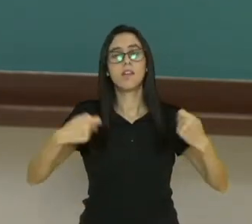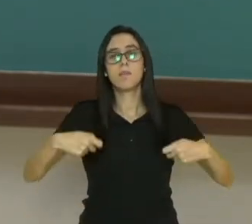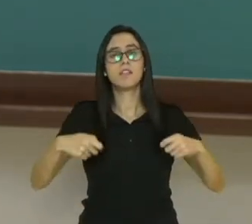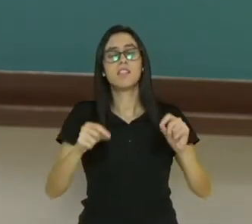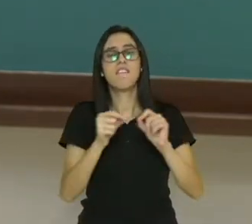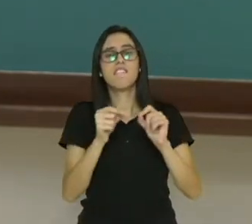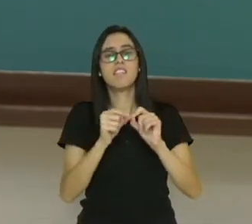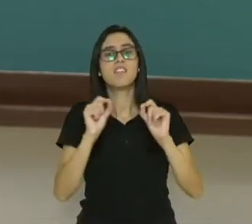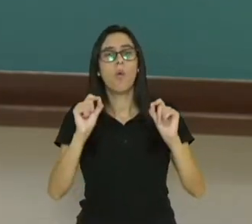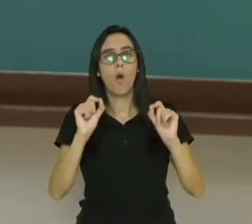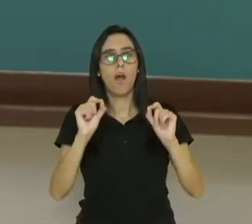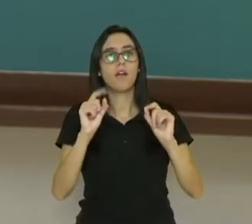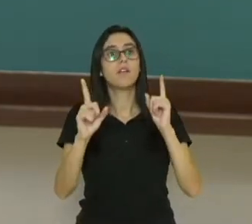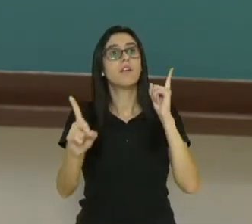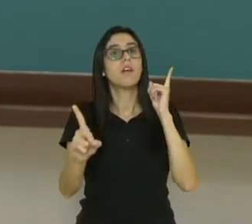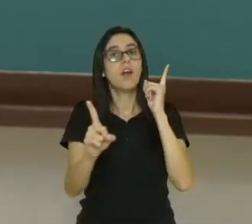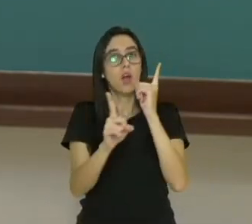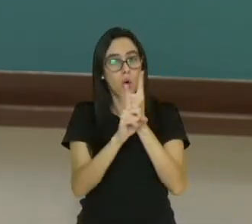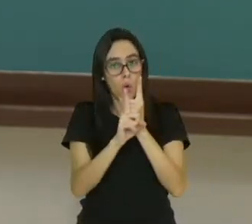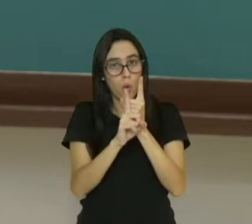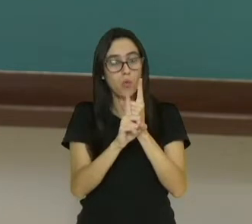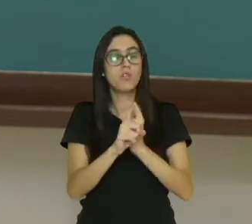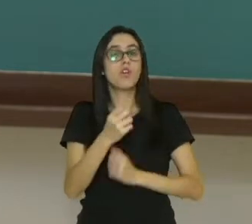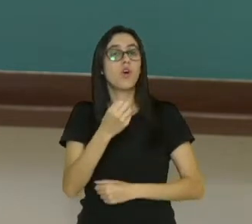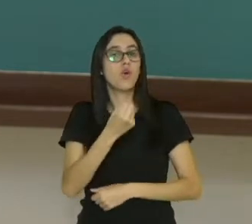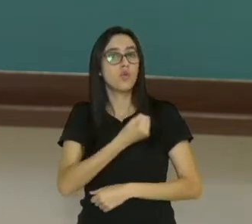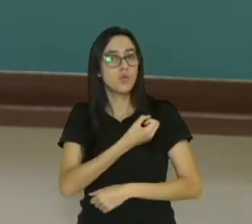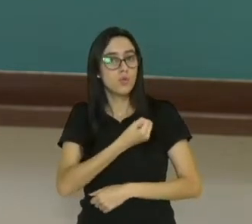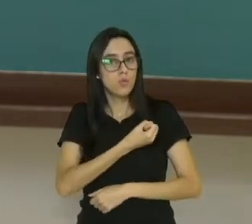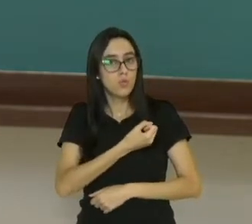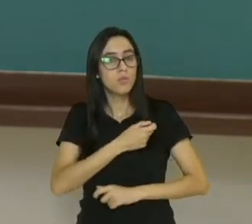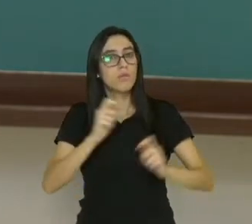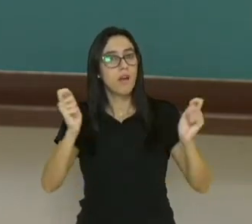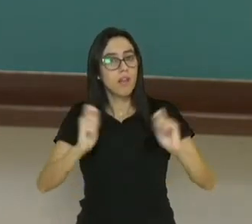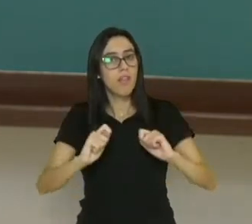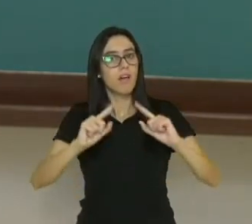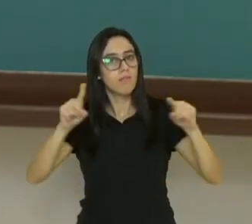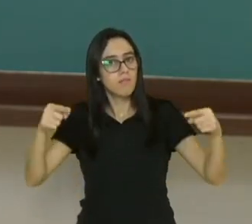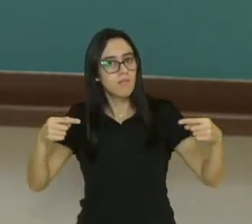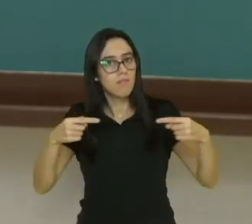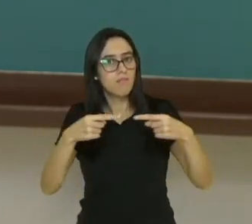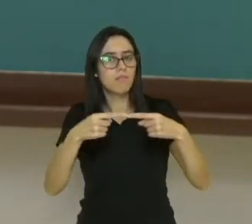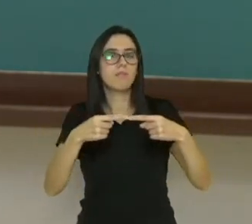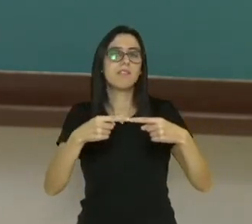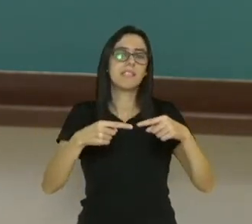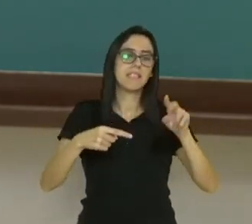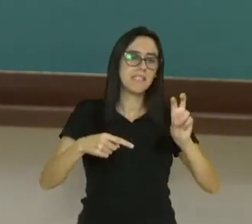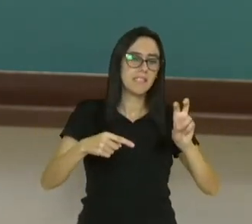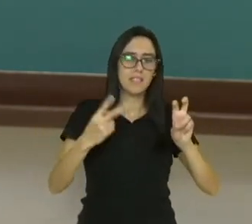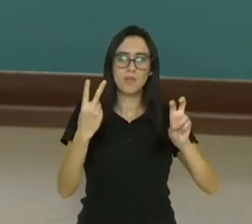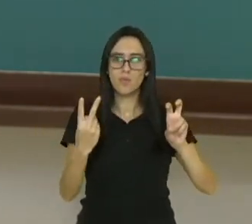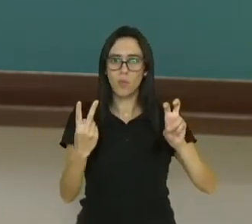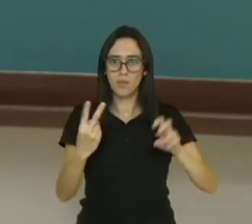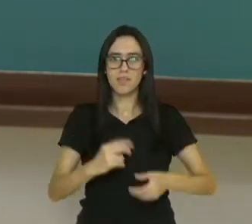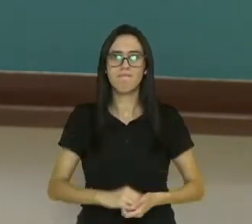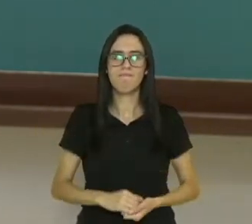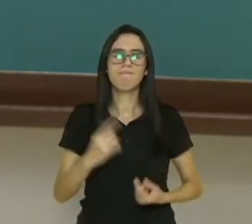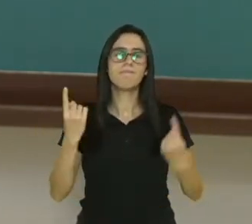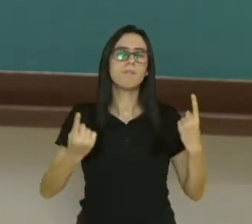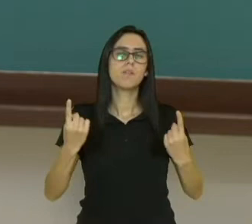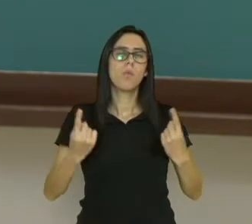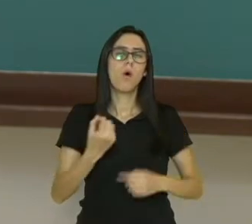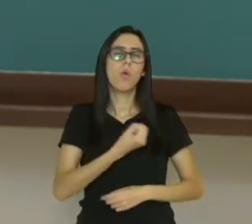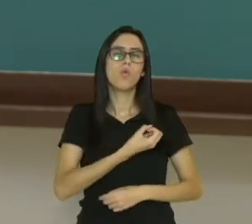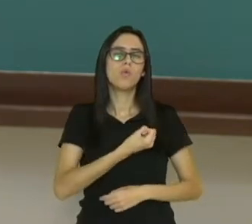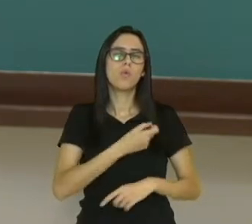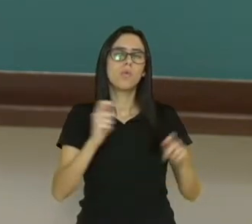é encontrar um número, um múltiplo que seja múltiplo ao mesmo tempo de 5 e de 2. Qual será que é um